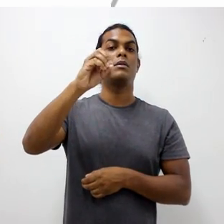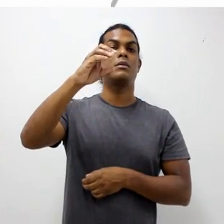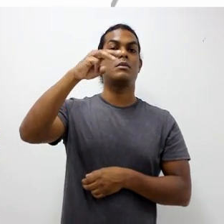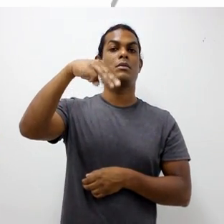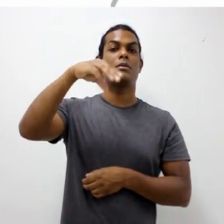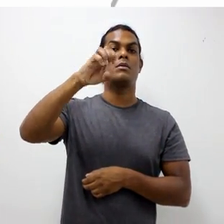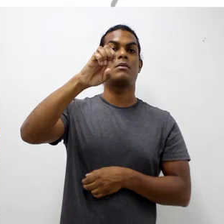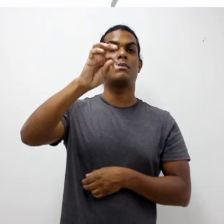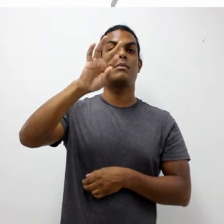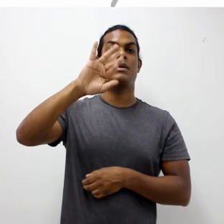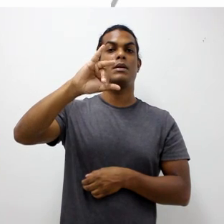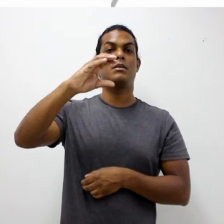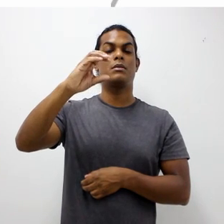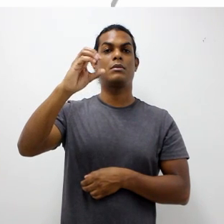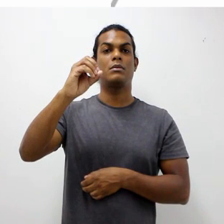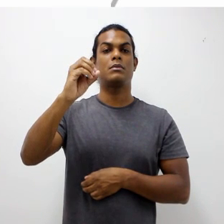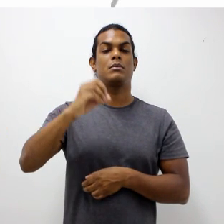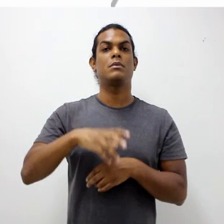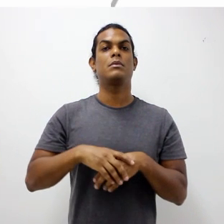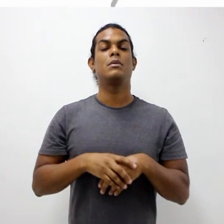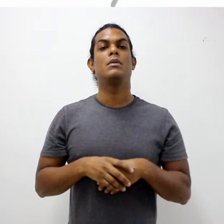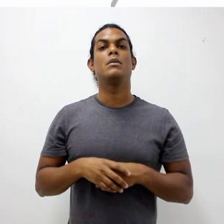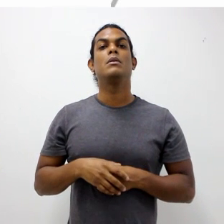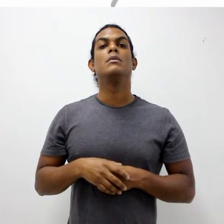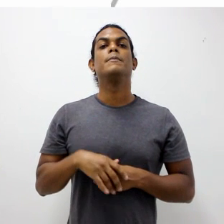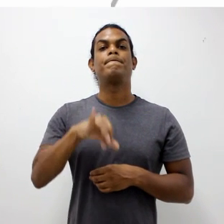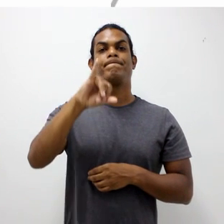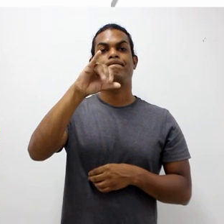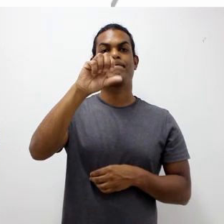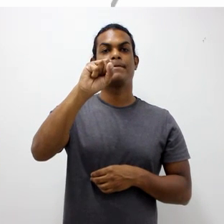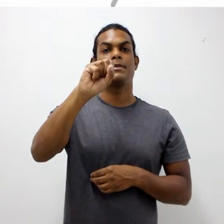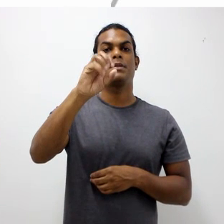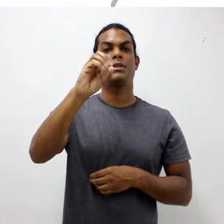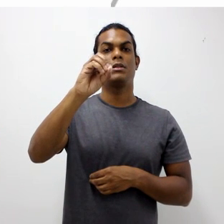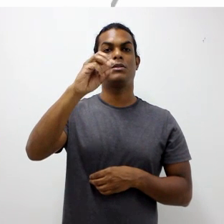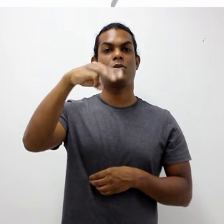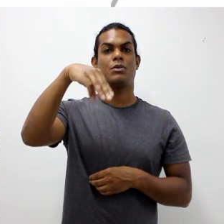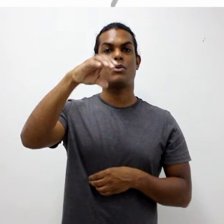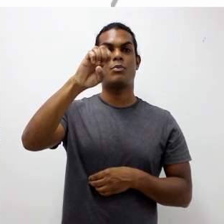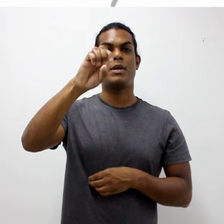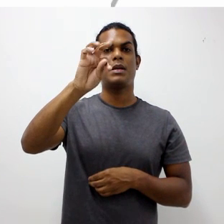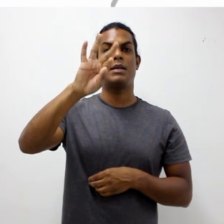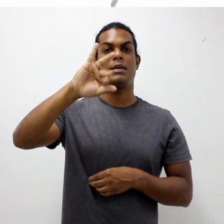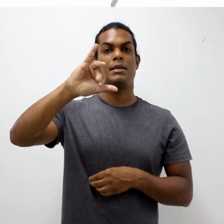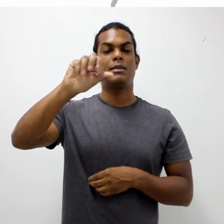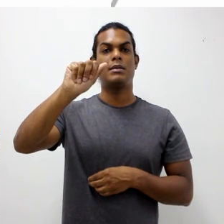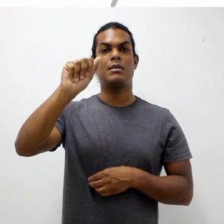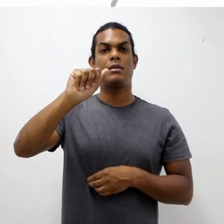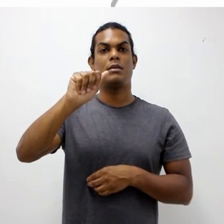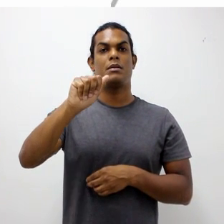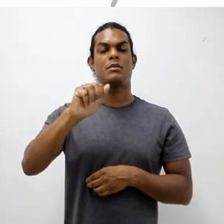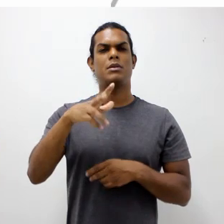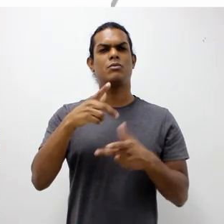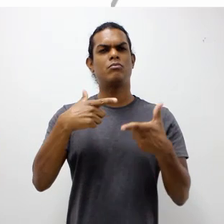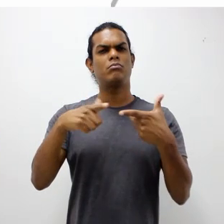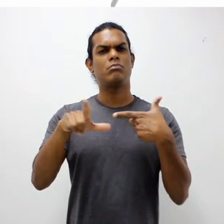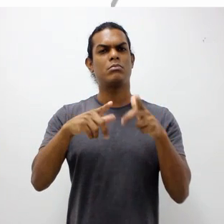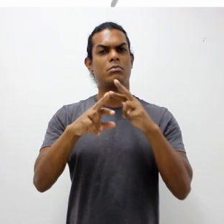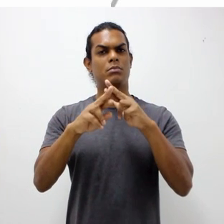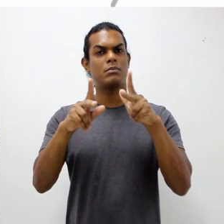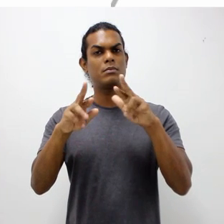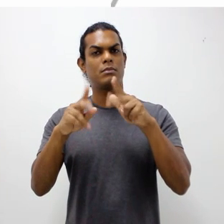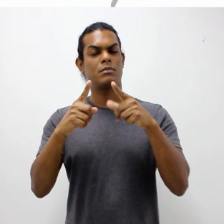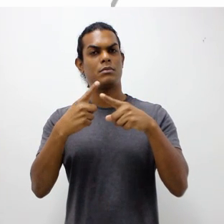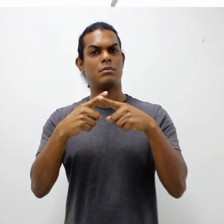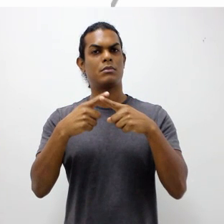ela tem um trabalho um pouco diferenciado, porque a isometria ela tem um fator de deformação em